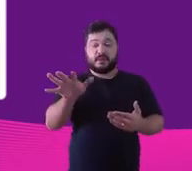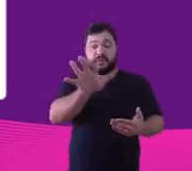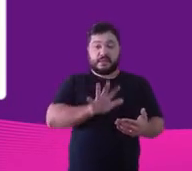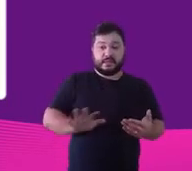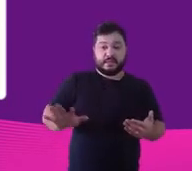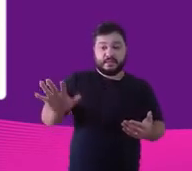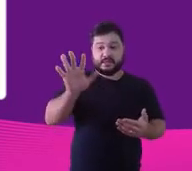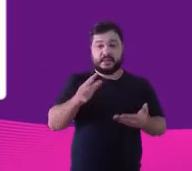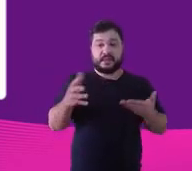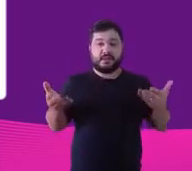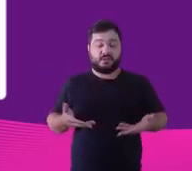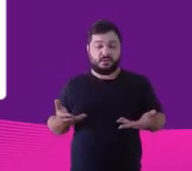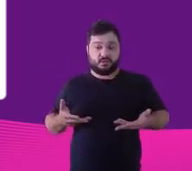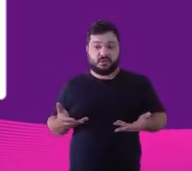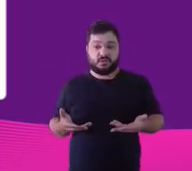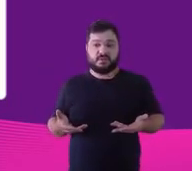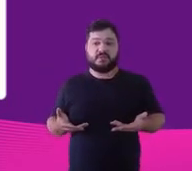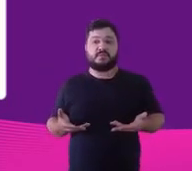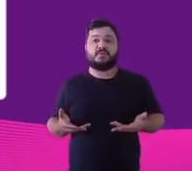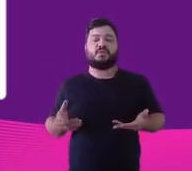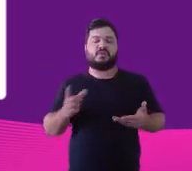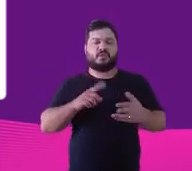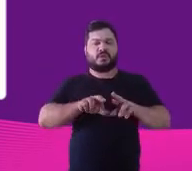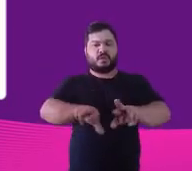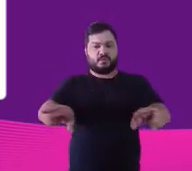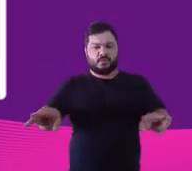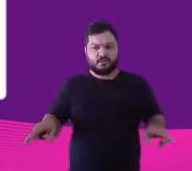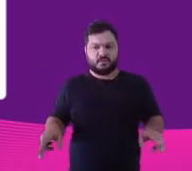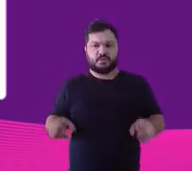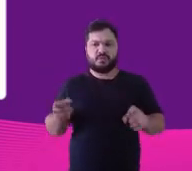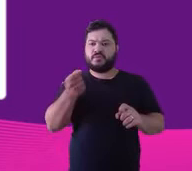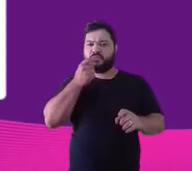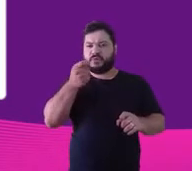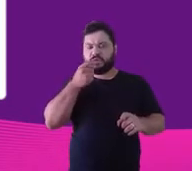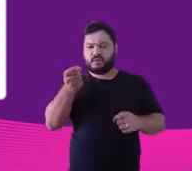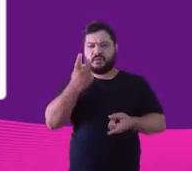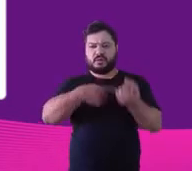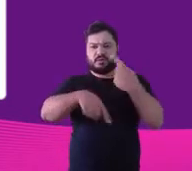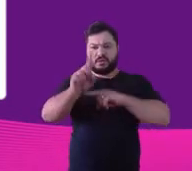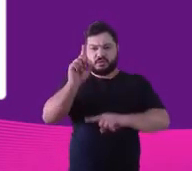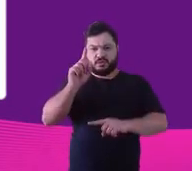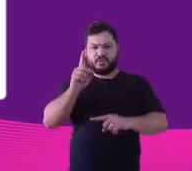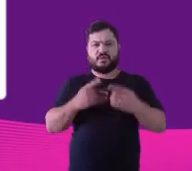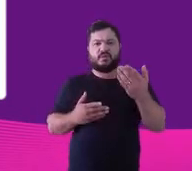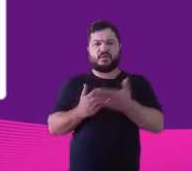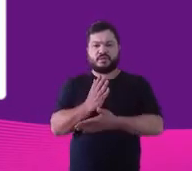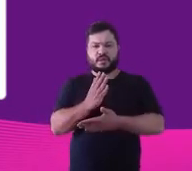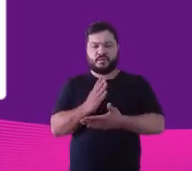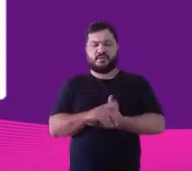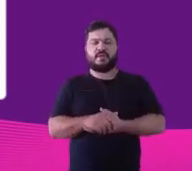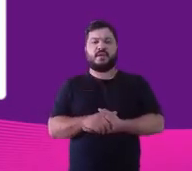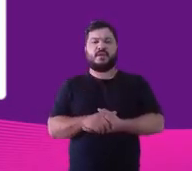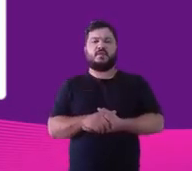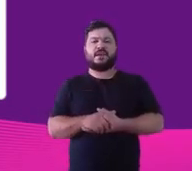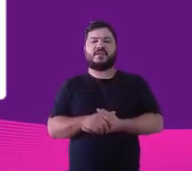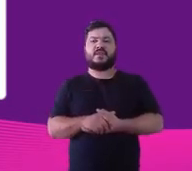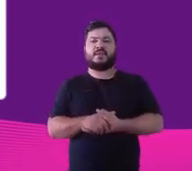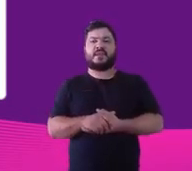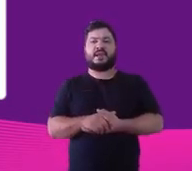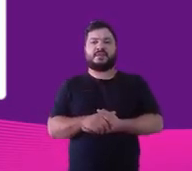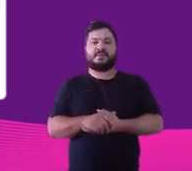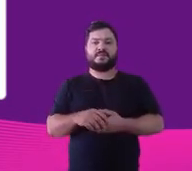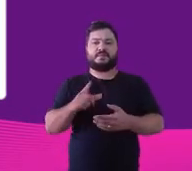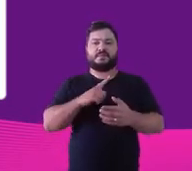cenário de hoje com múltiplos medicamentos inovadores aprovados é ele